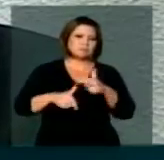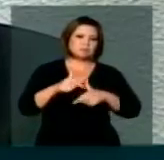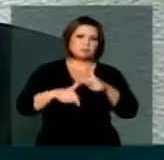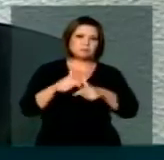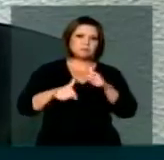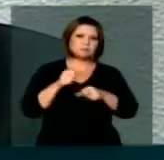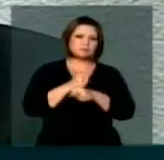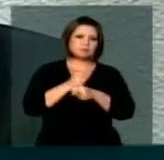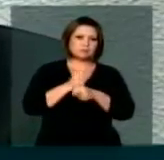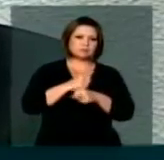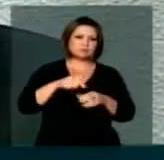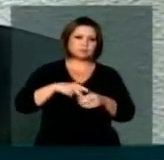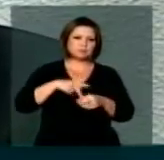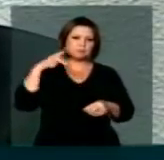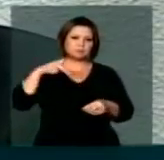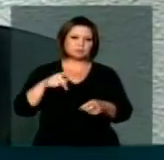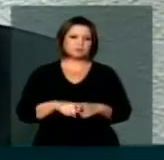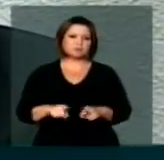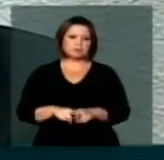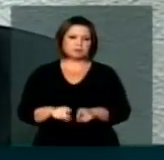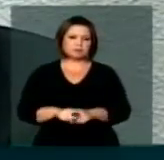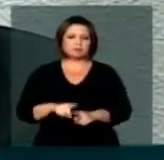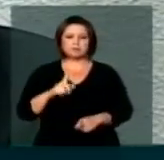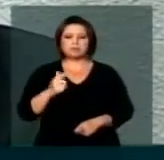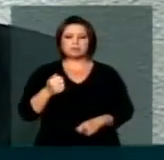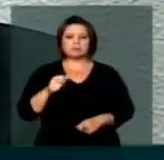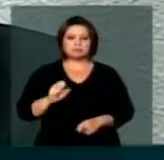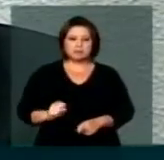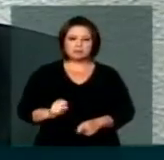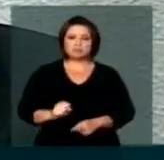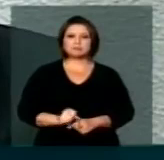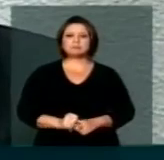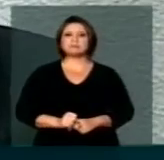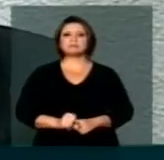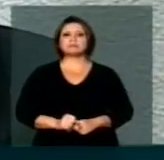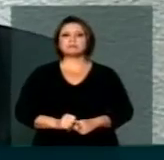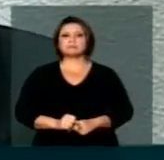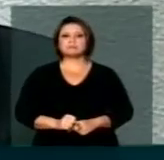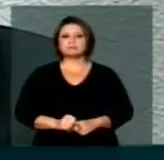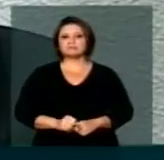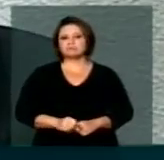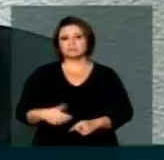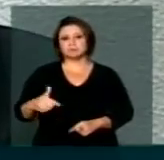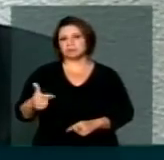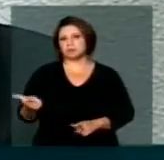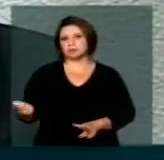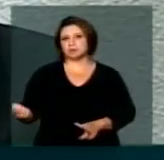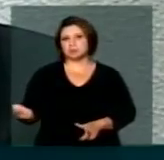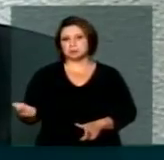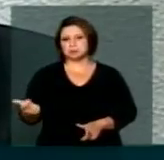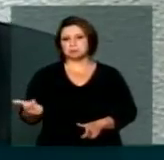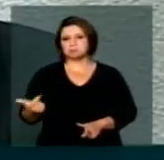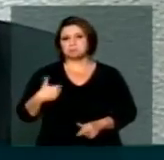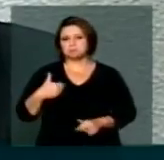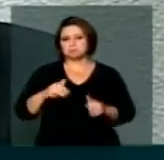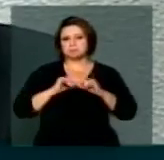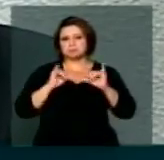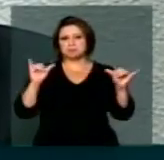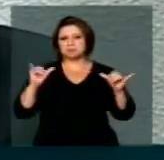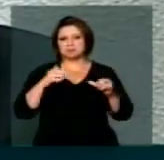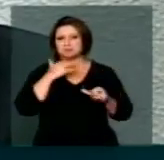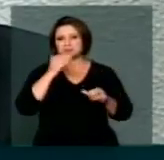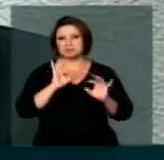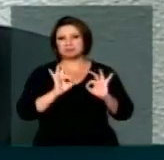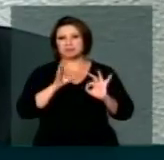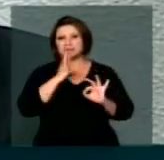produção, depois trabalhou muito tempo na área de gás. Não tinha nenhum tipo de informação, quer dizer,